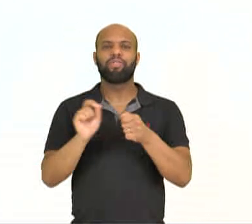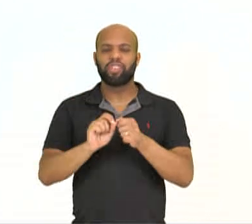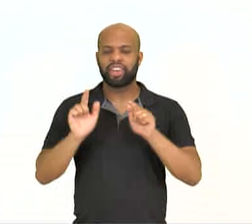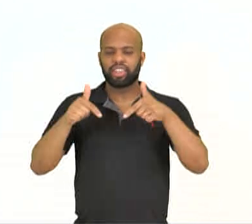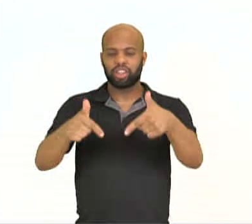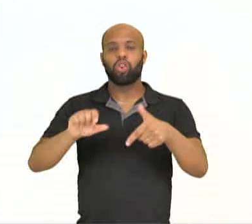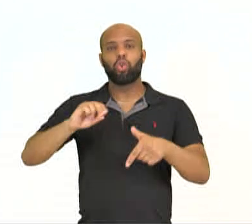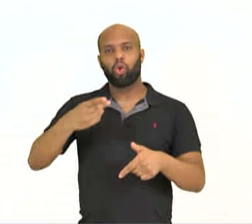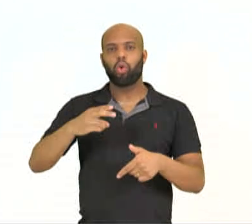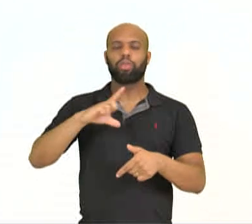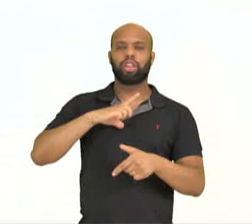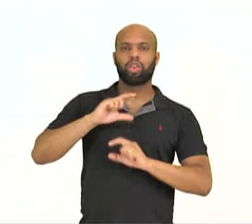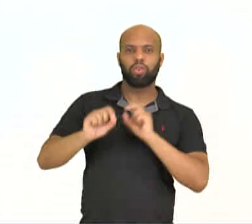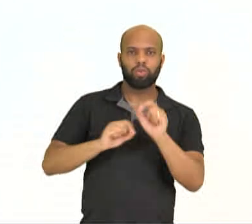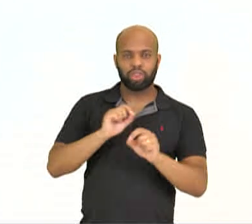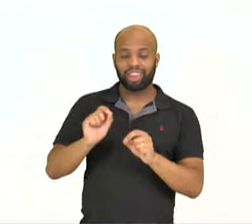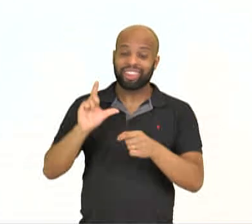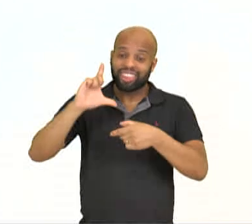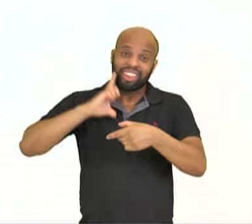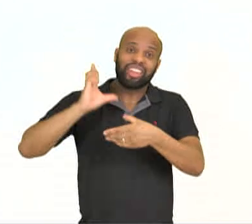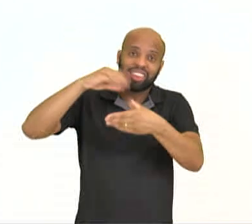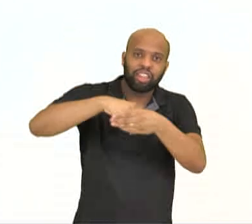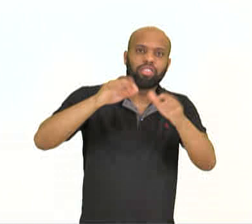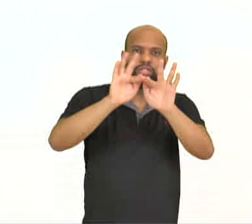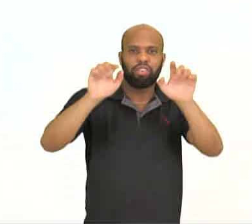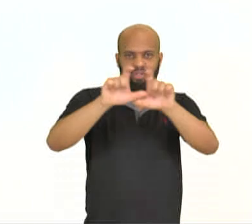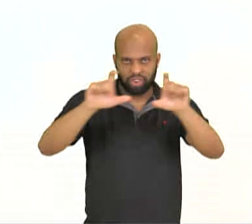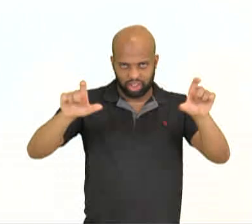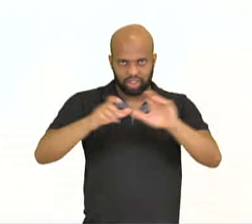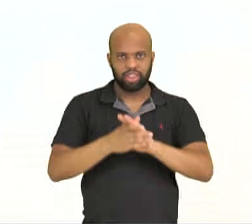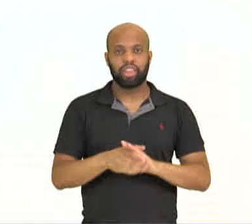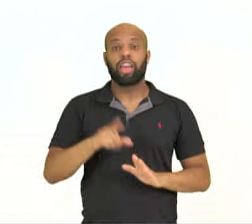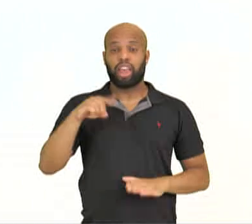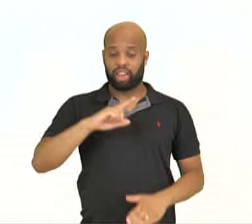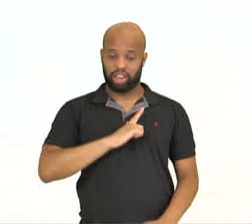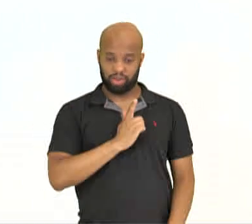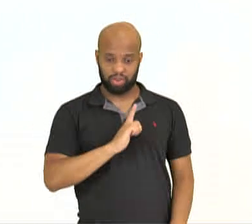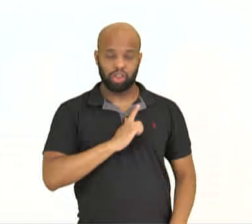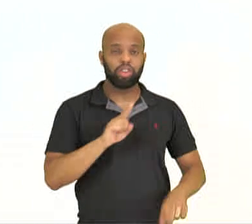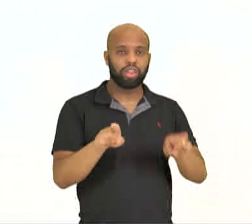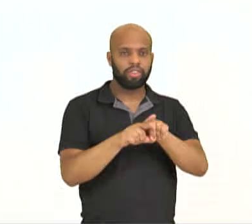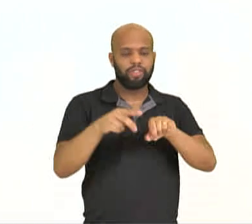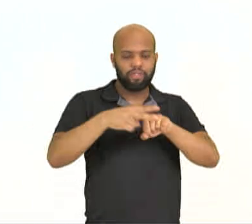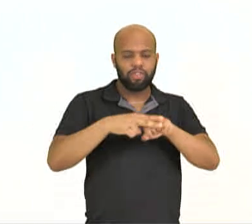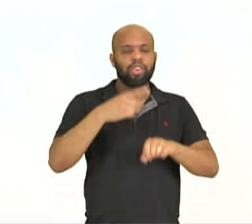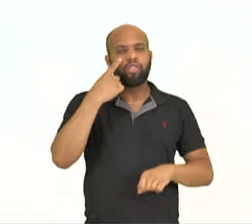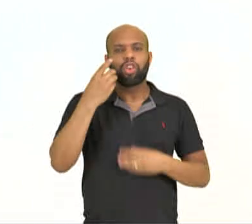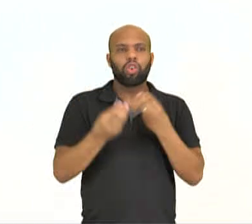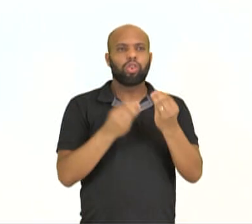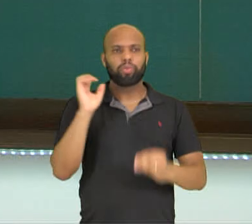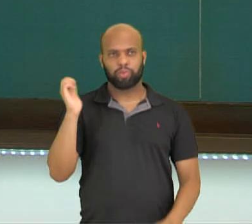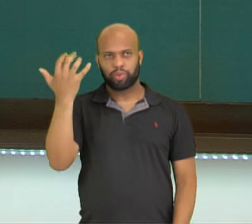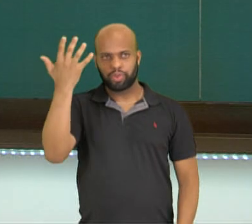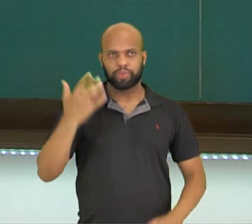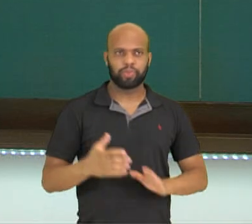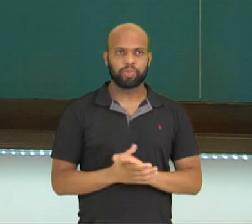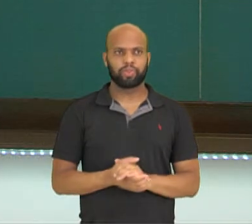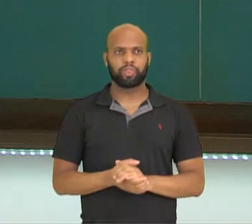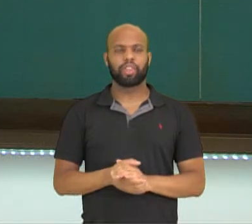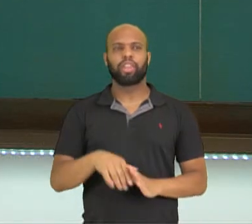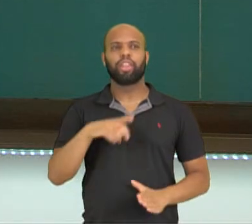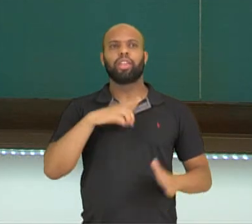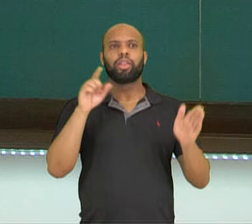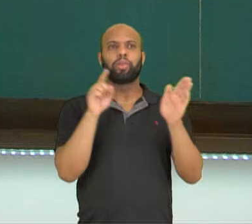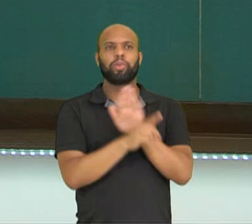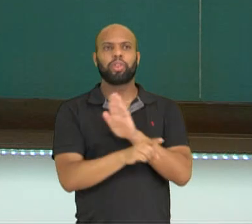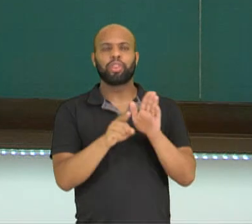sofre a ação numa frase, tá? Gramatical e o verbo. Vamos ver como é que isso acontece?